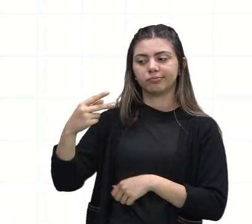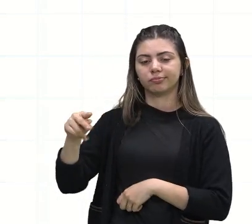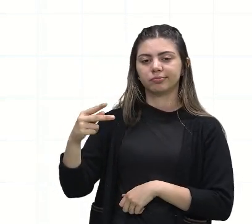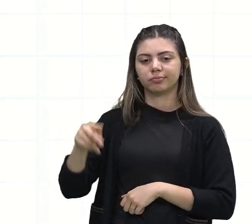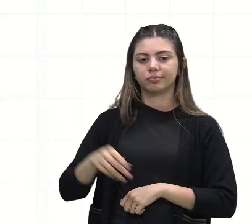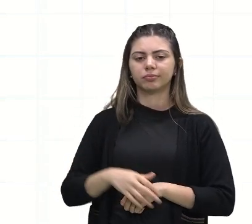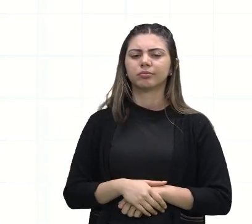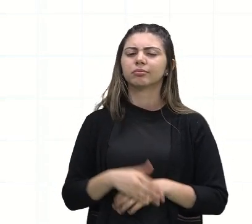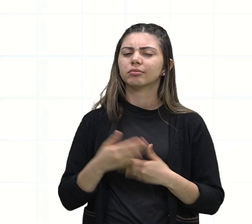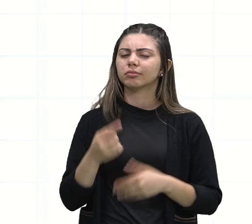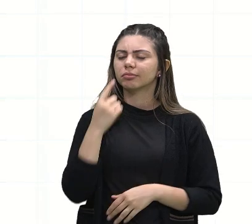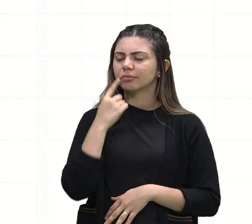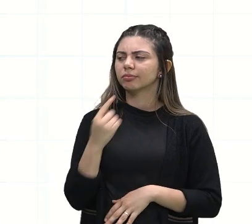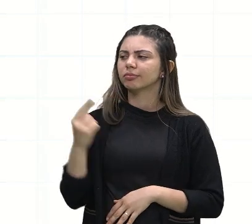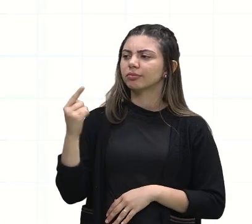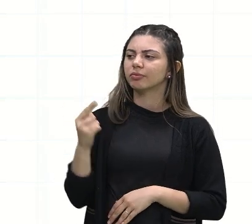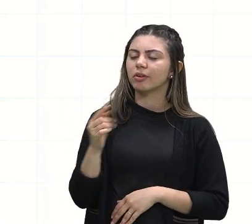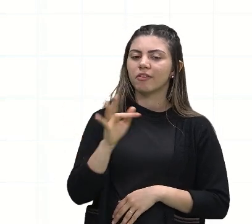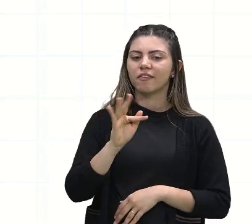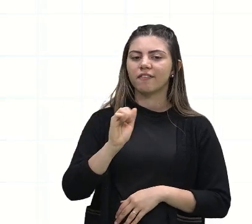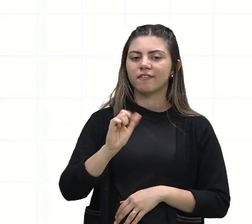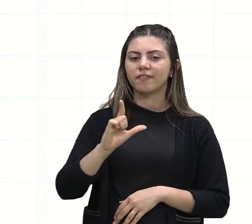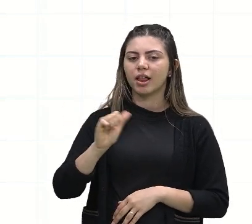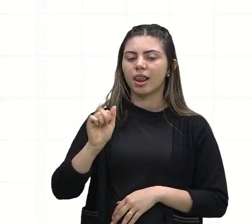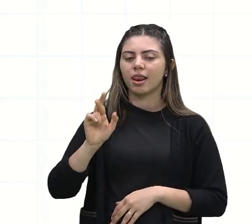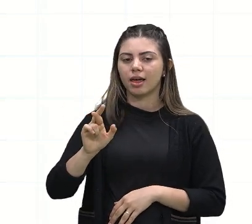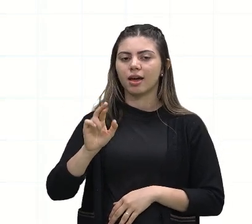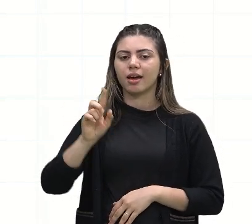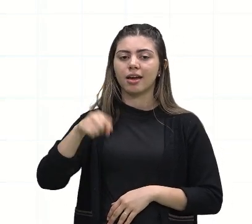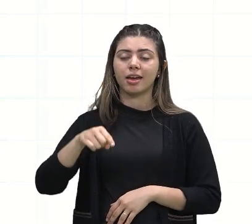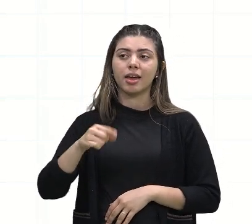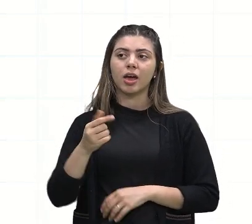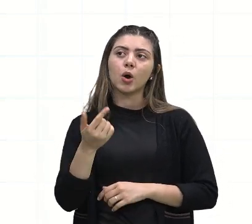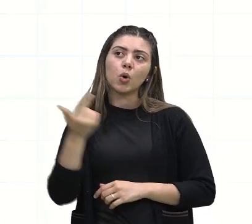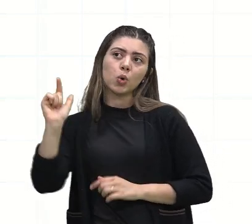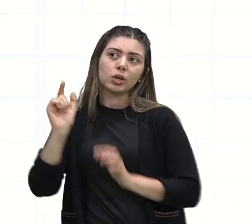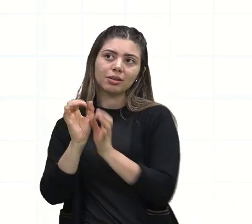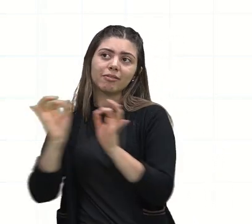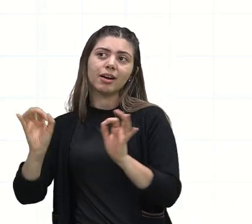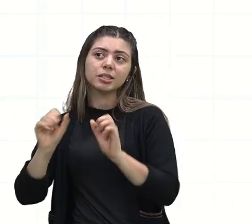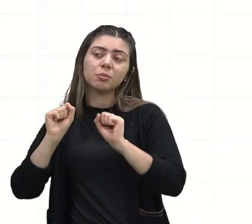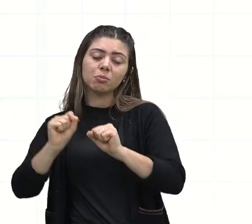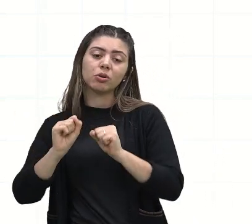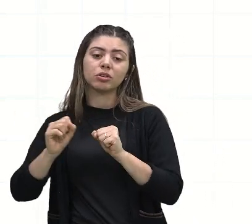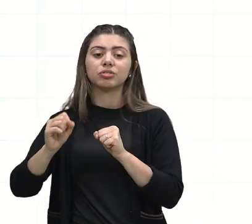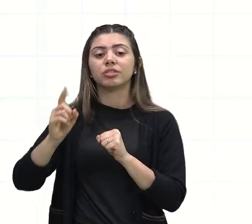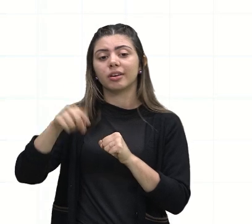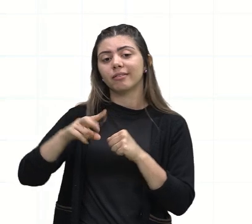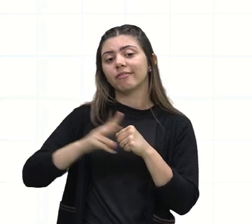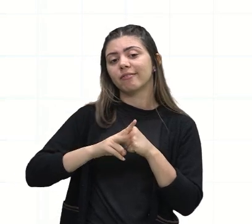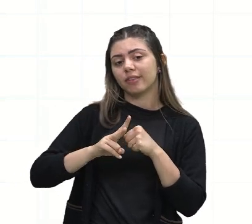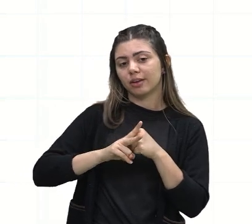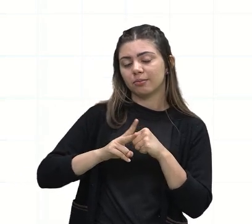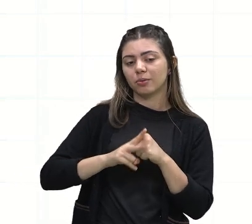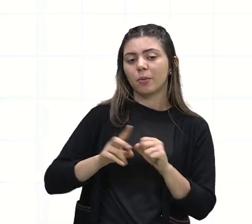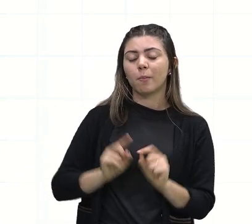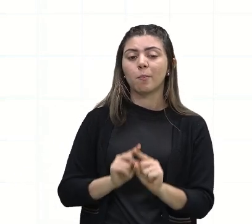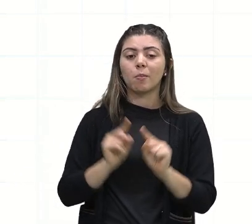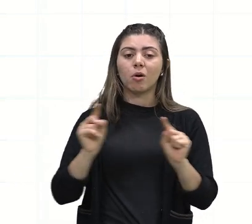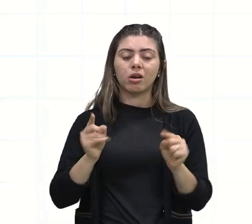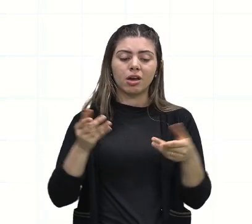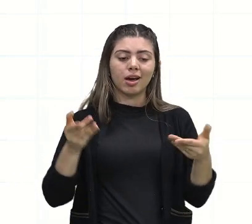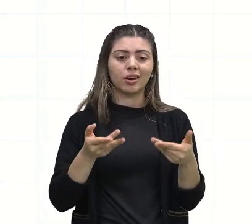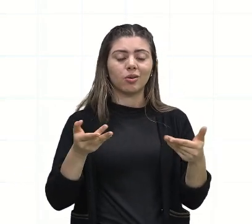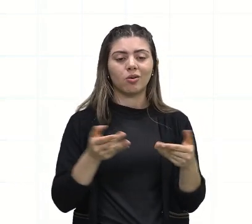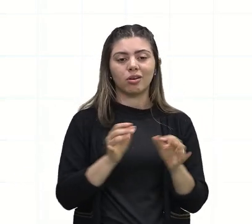que falar, em um outro contexto, ele é verbo. Não é? Ele é um verbo. Só que, o que